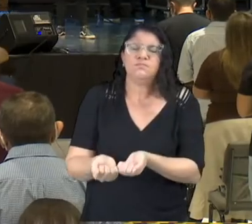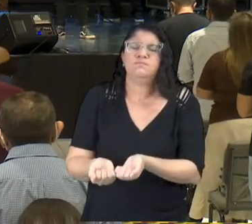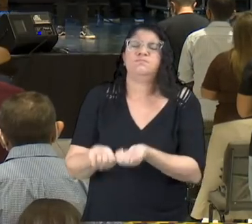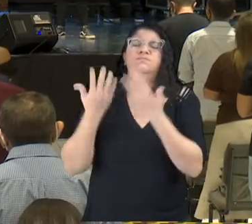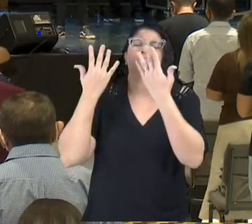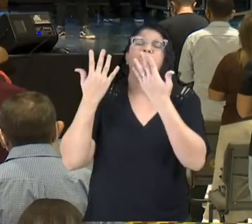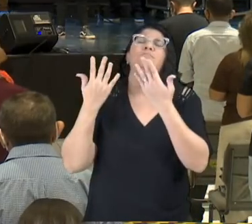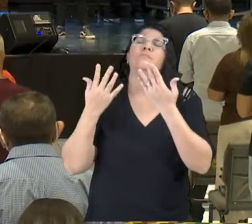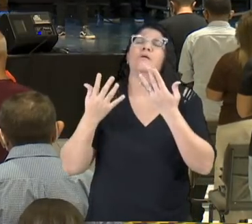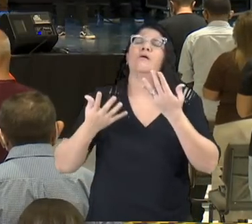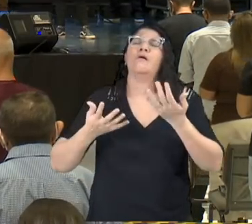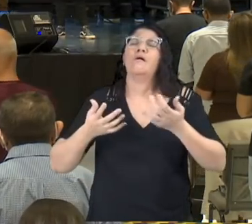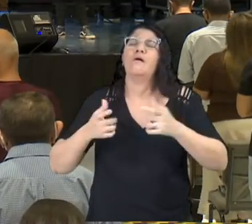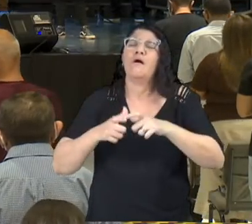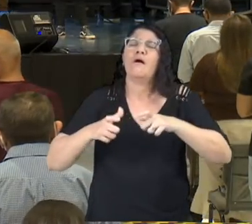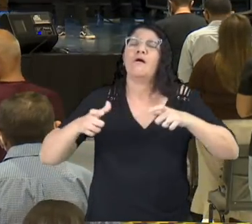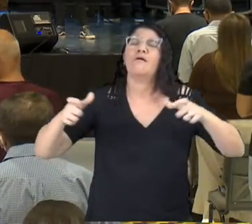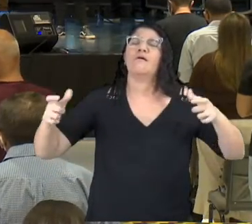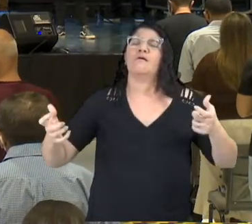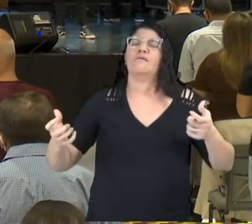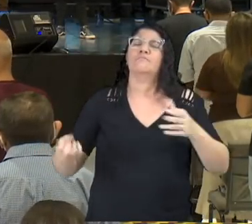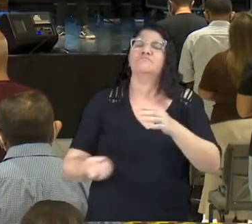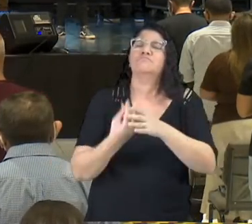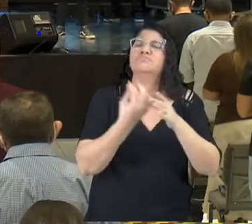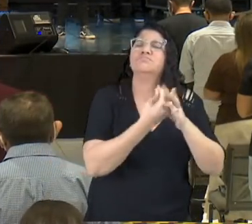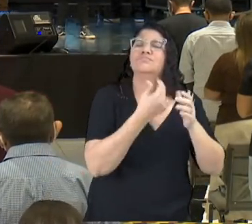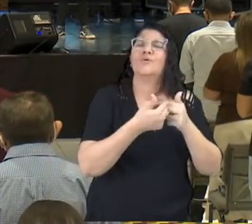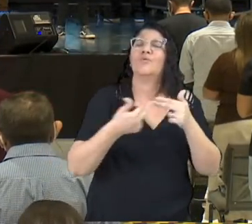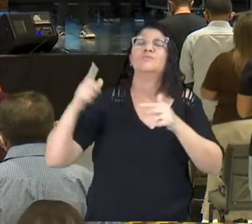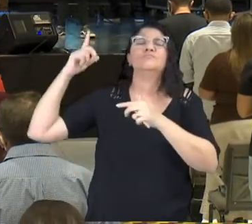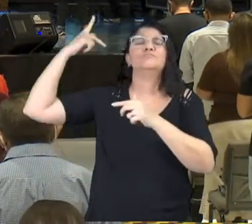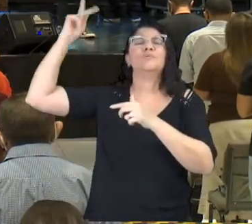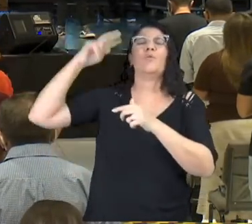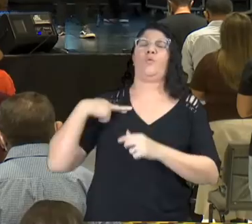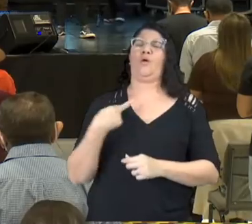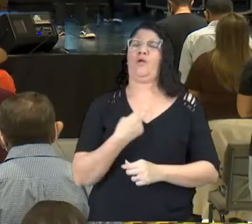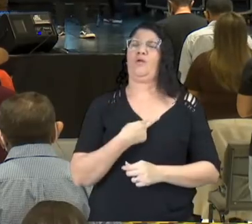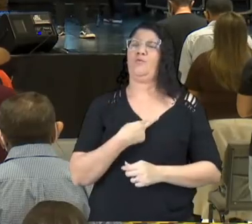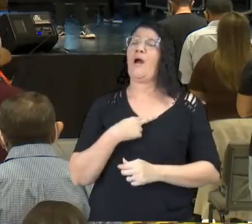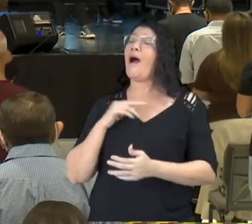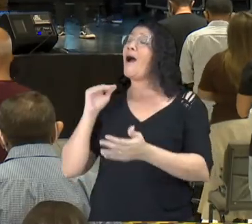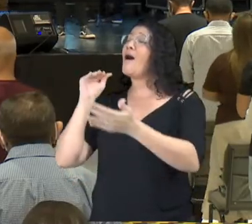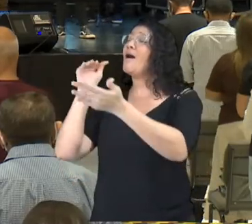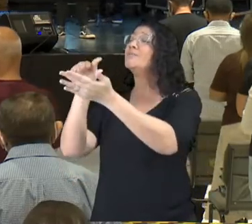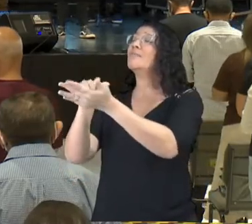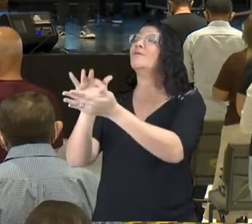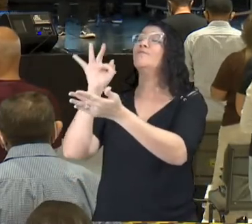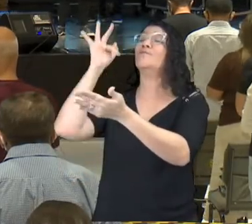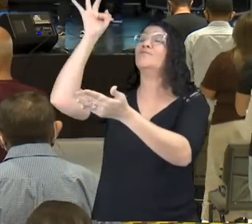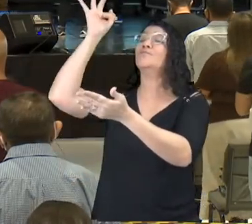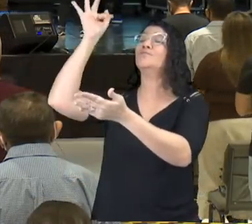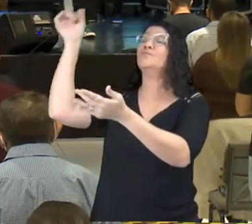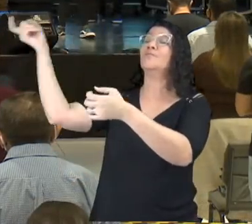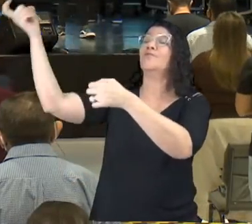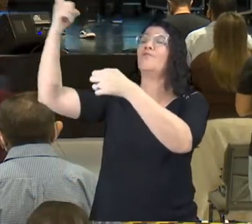que tu queres fazer ainda, até que tu voltes. Porque quando voltares, Jesus,